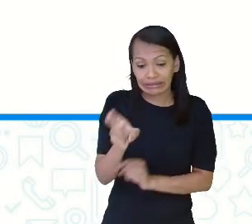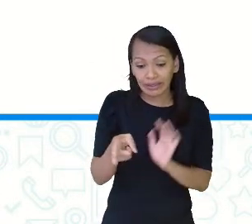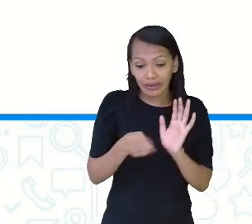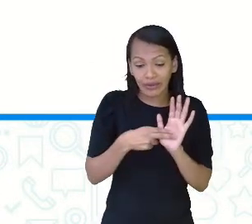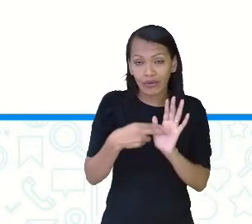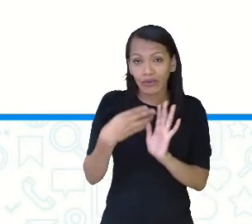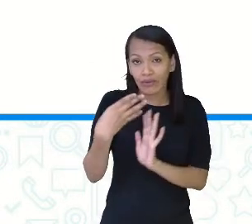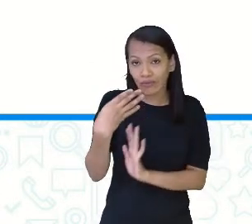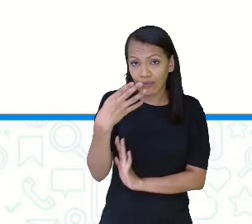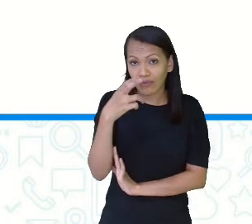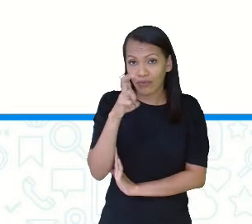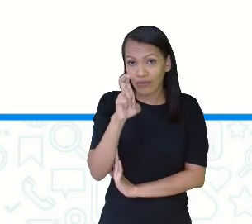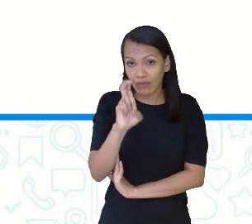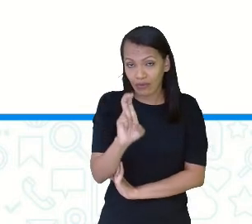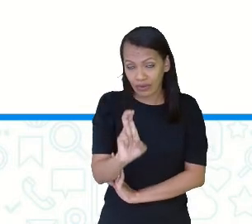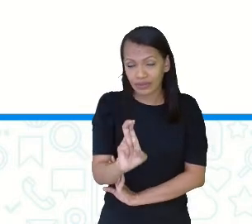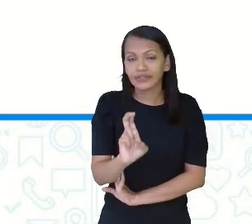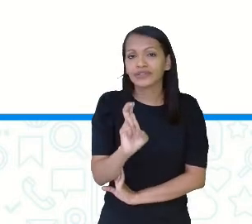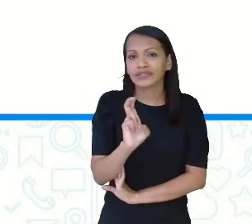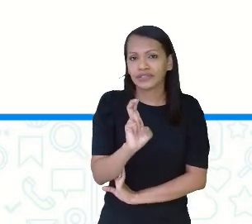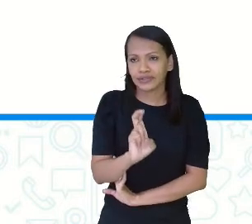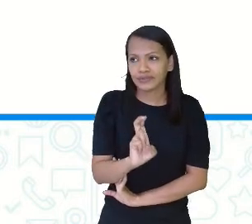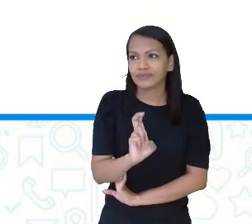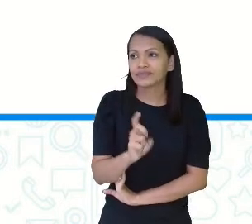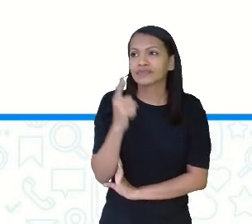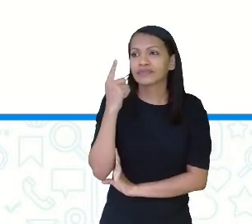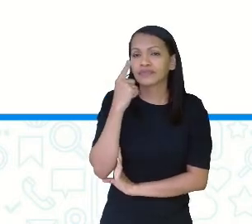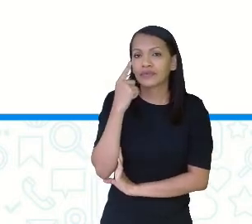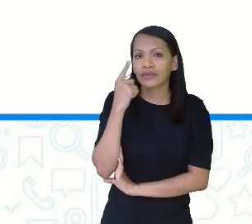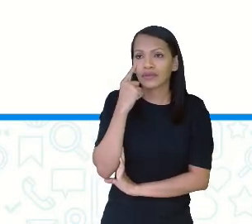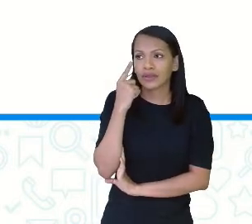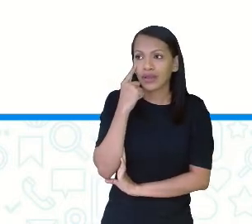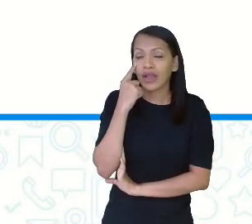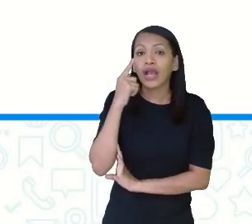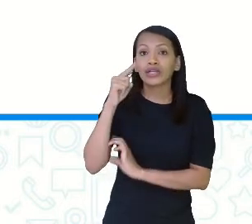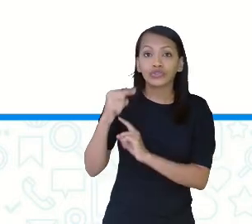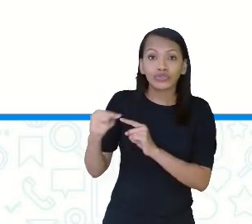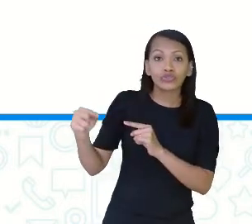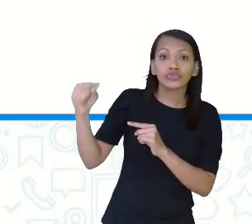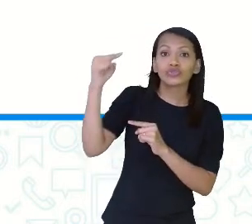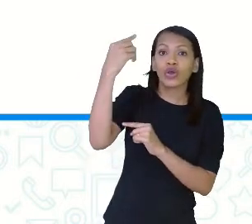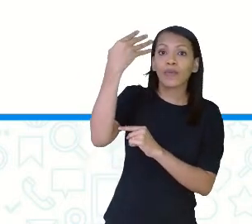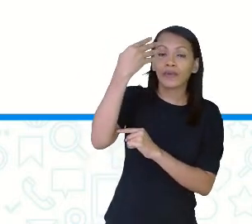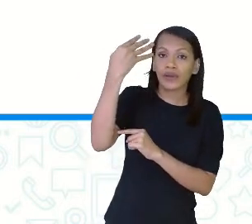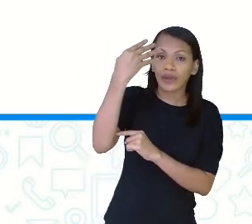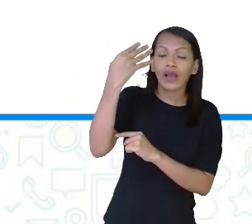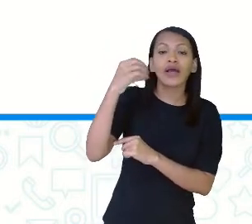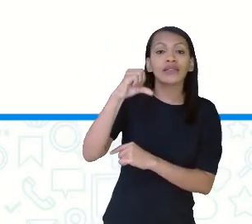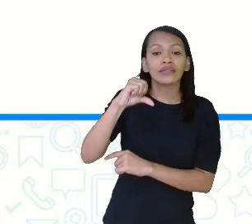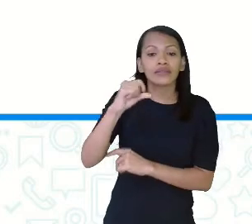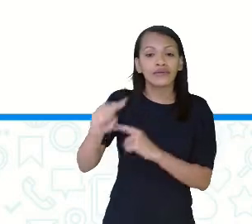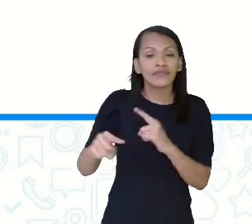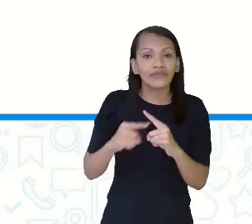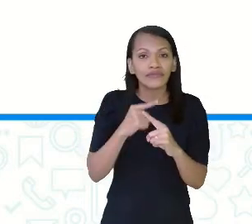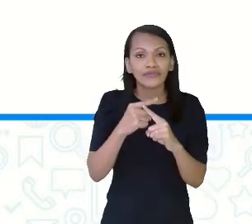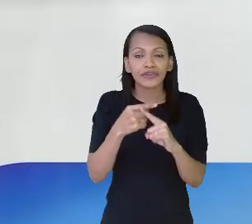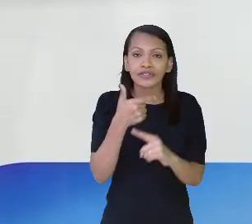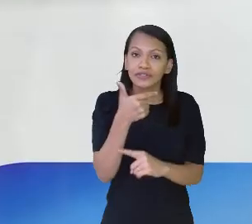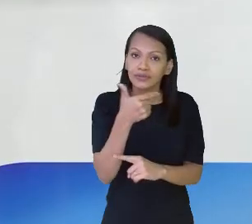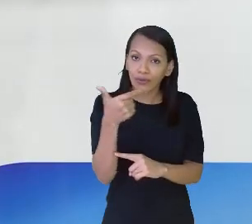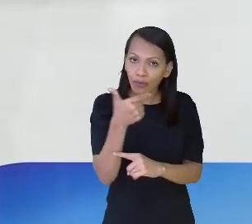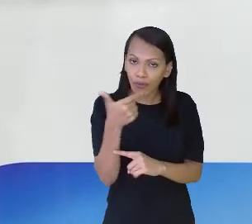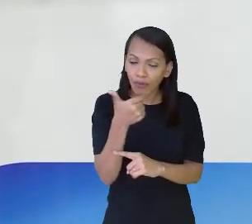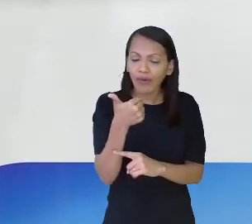Pedro botou Olha. aqui, 225. 45. 4 vem pra cá. 9 vezes 2 é 18.